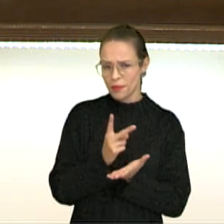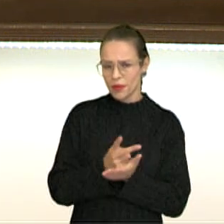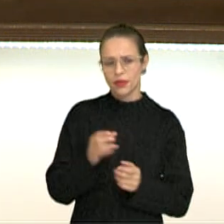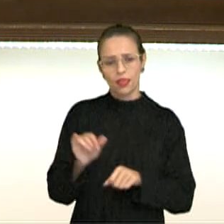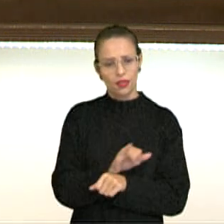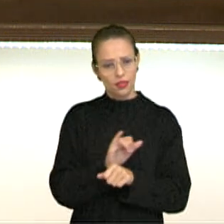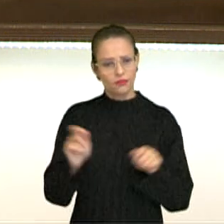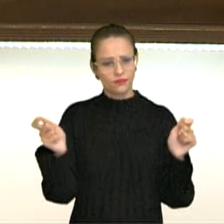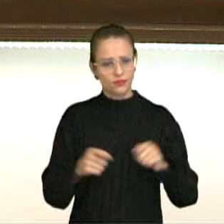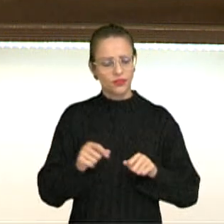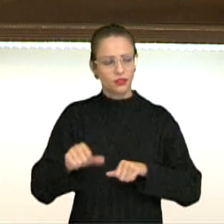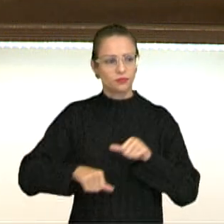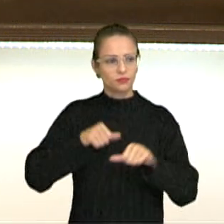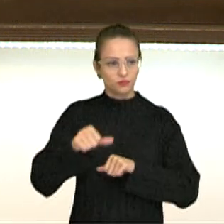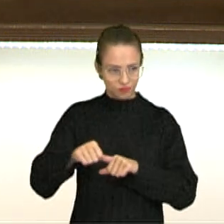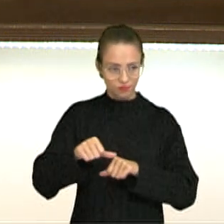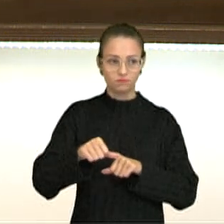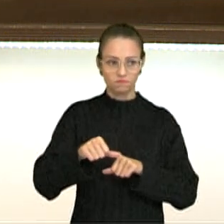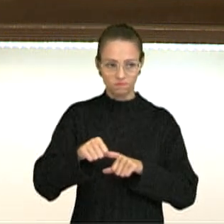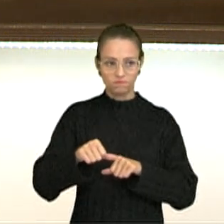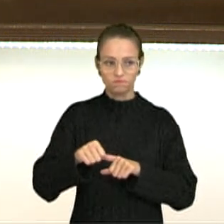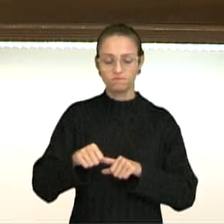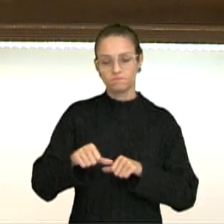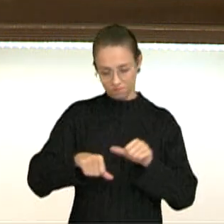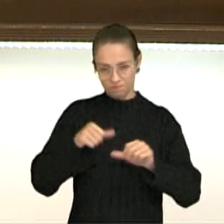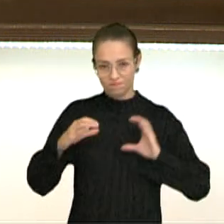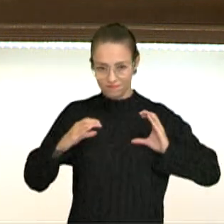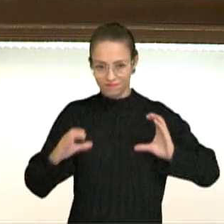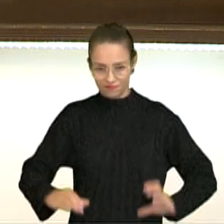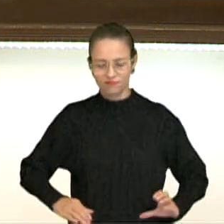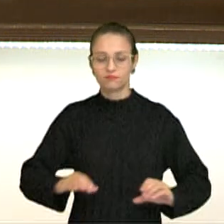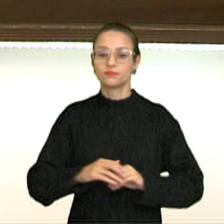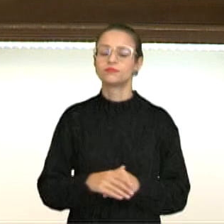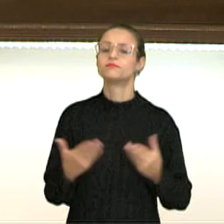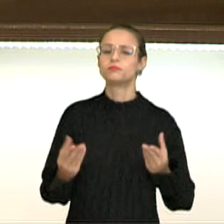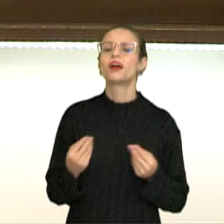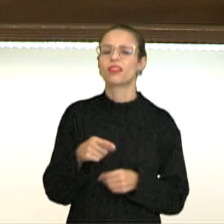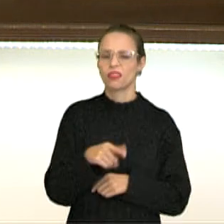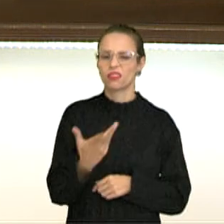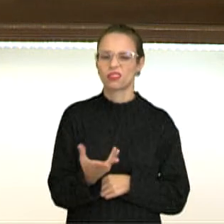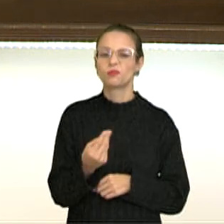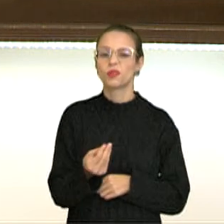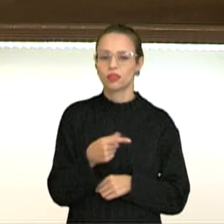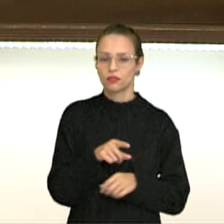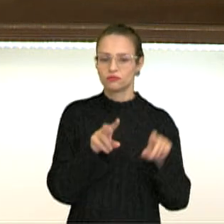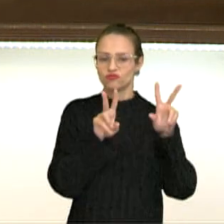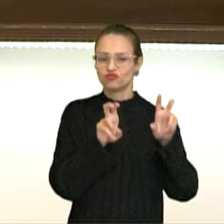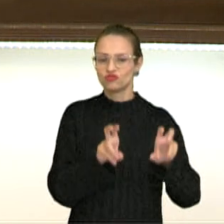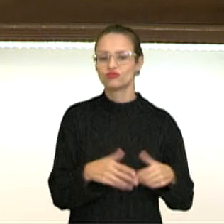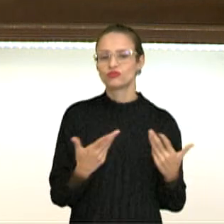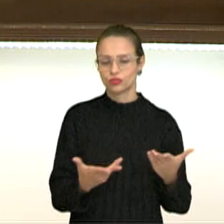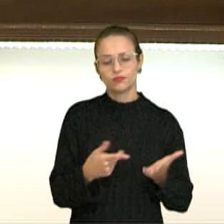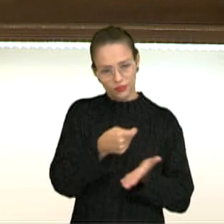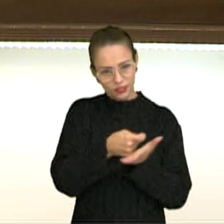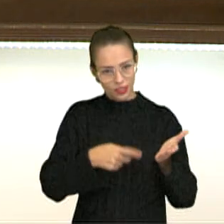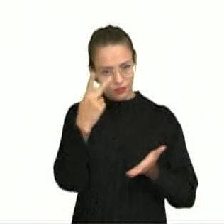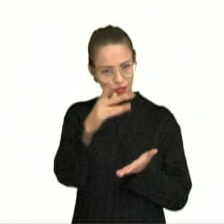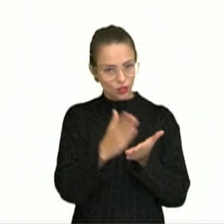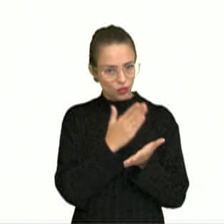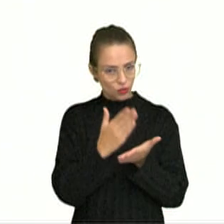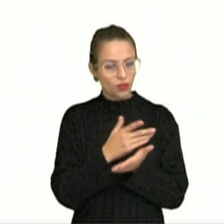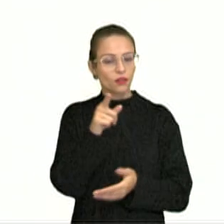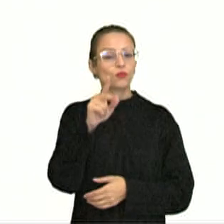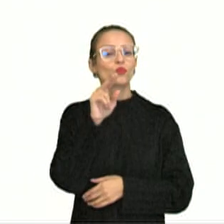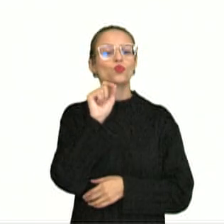e ferramentas que podem facilitar mudanças nesse comportamento. Para que servem esses outros subtítulos? Escreve lá no teu caderno o que